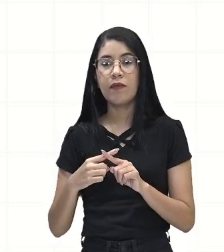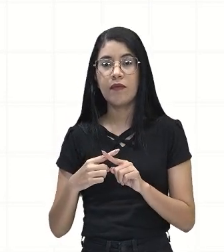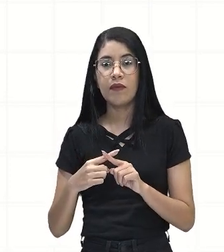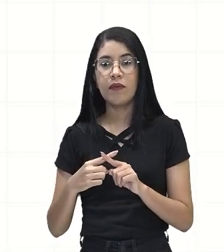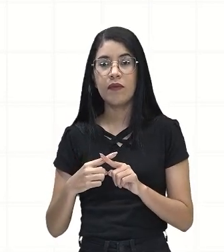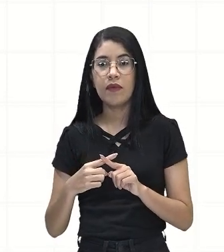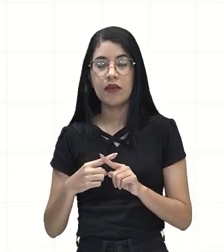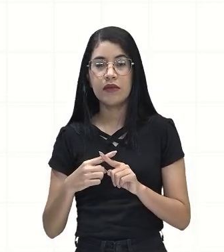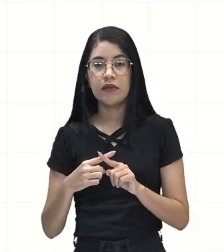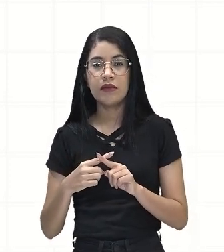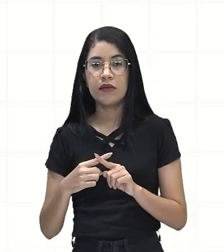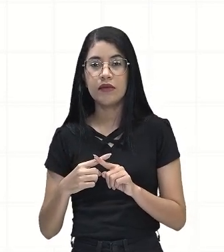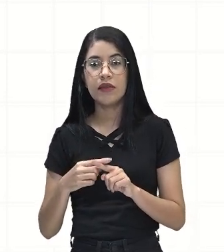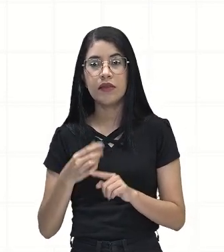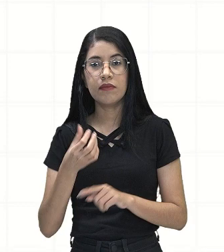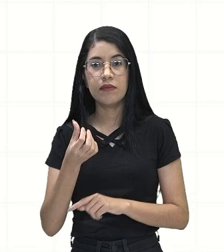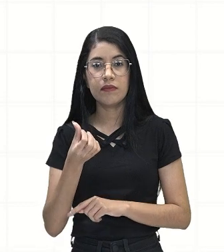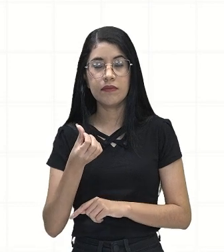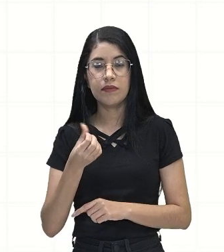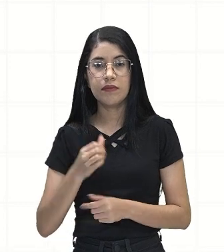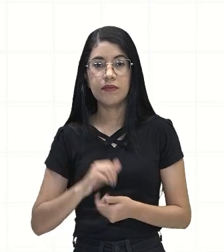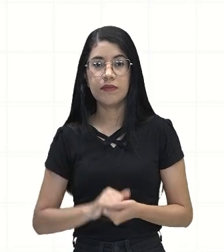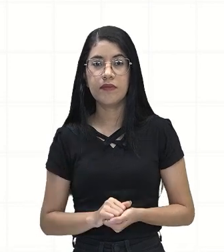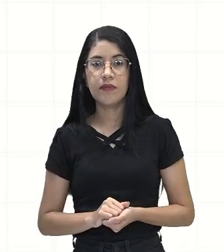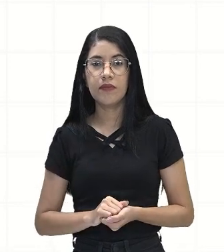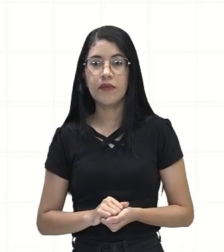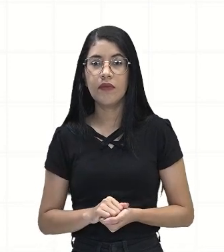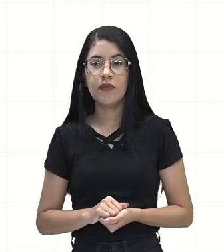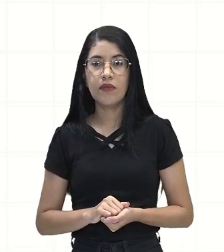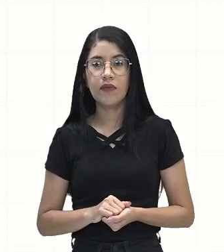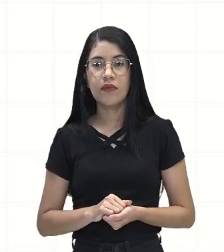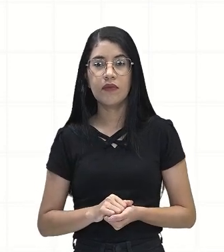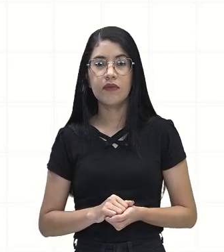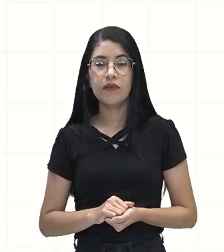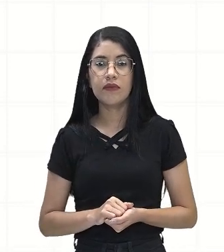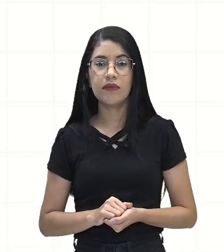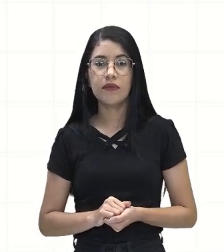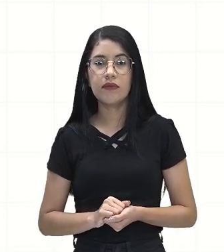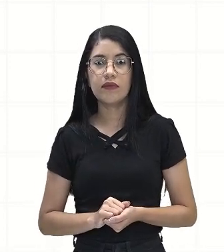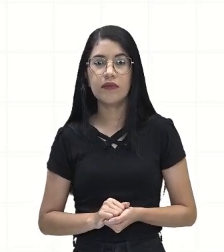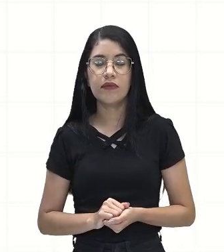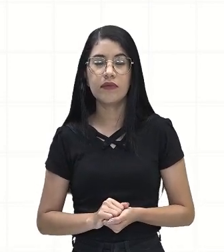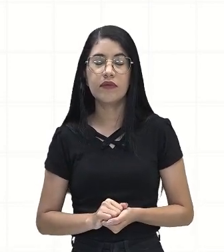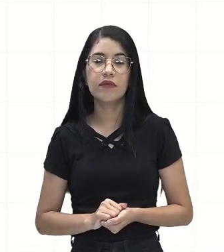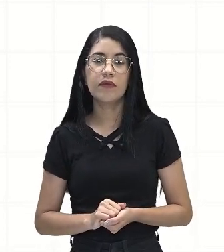vale 6. Beleza?